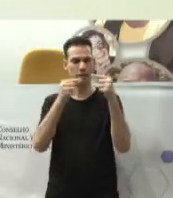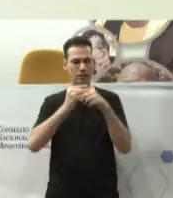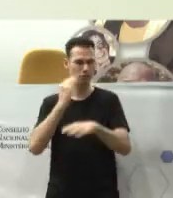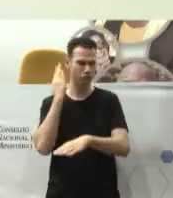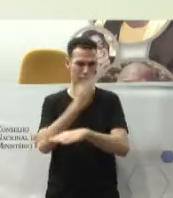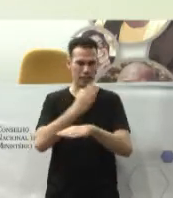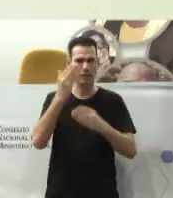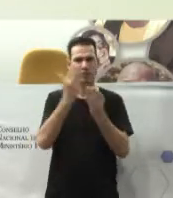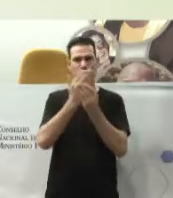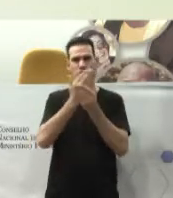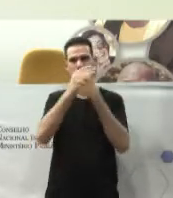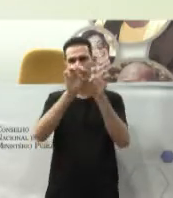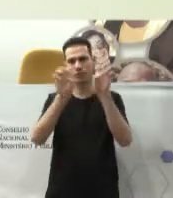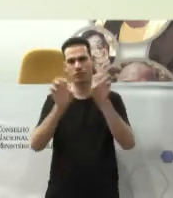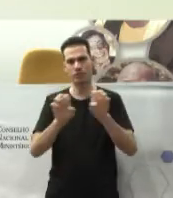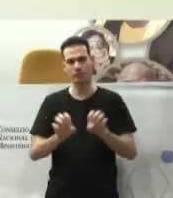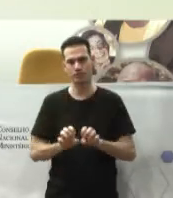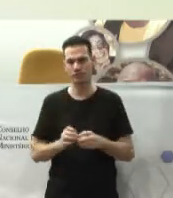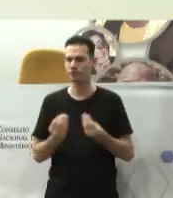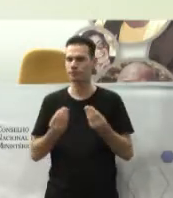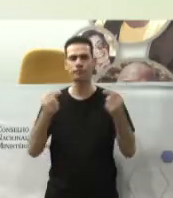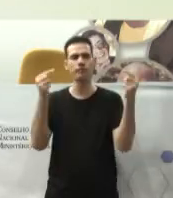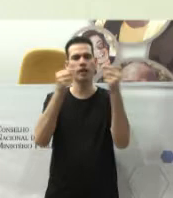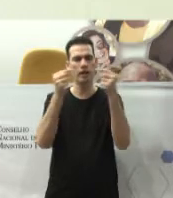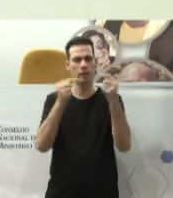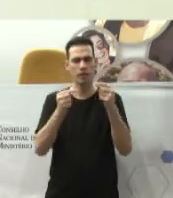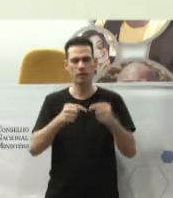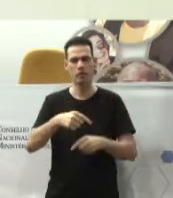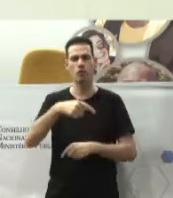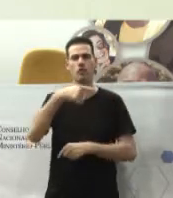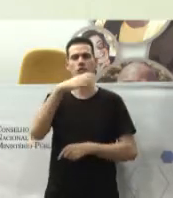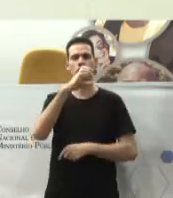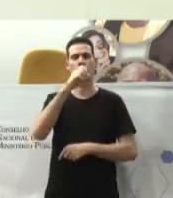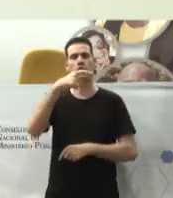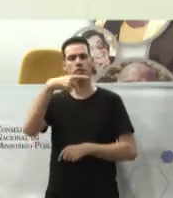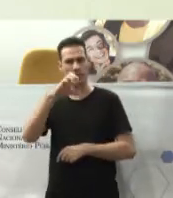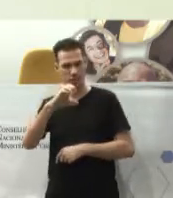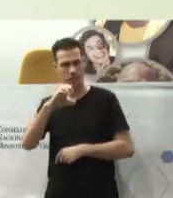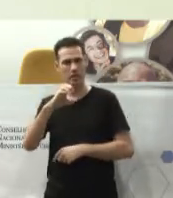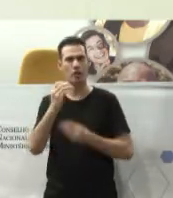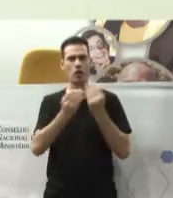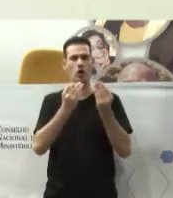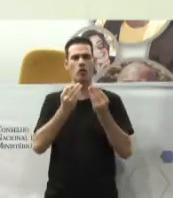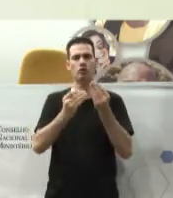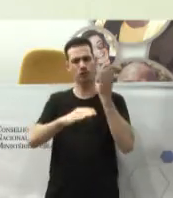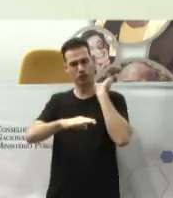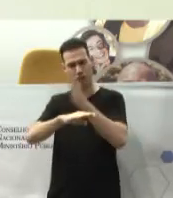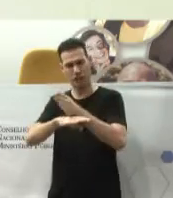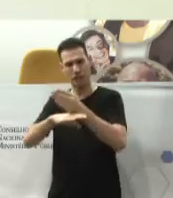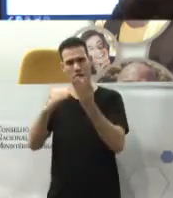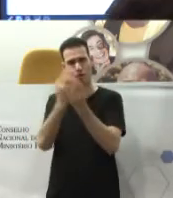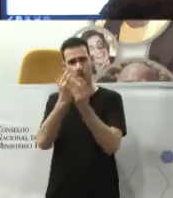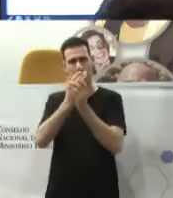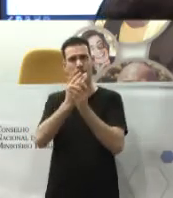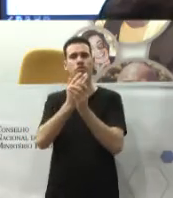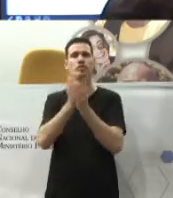processos estruturantes. Se aplica o CPC diretamente aos processos coletivos, porque é um procedimento